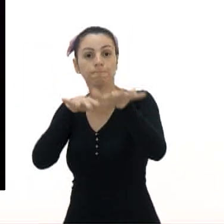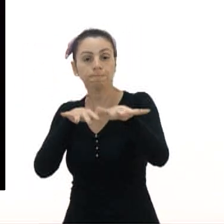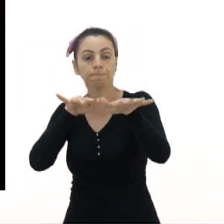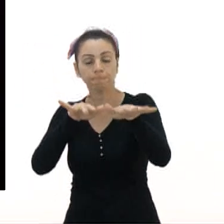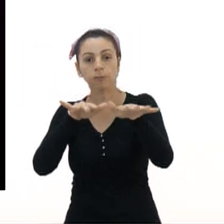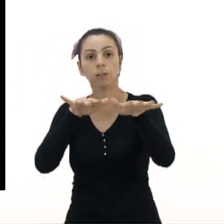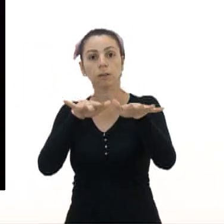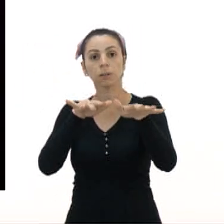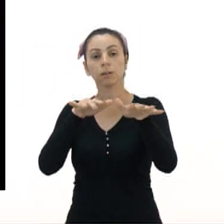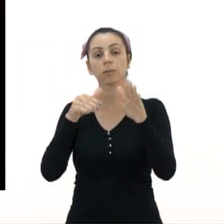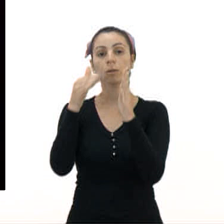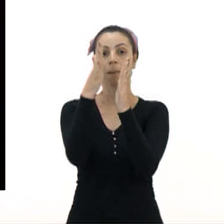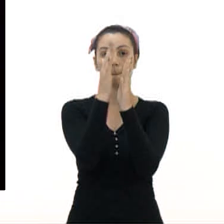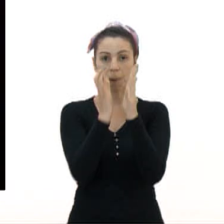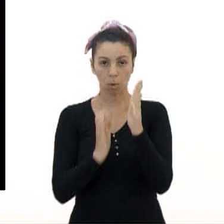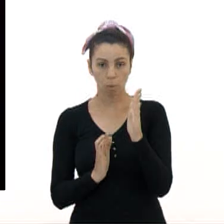tá?